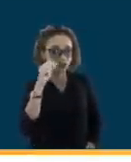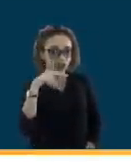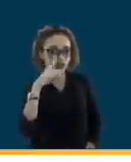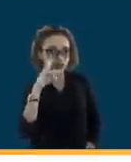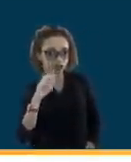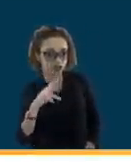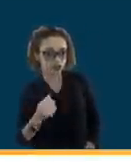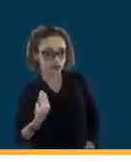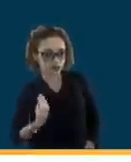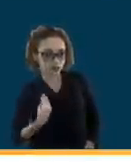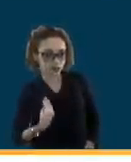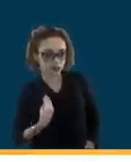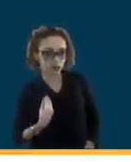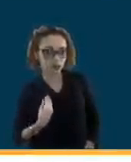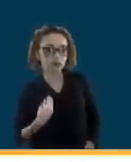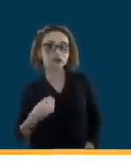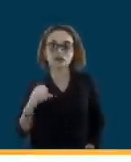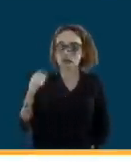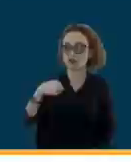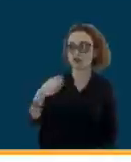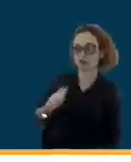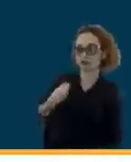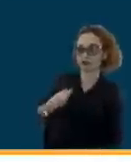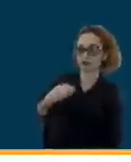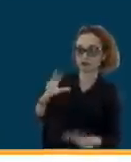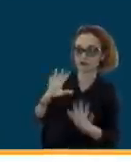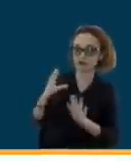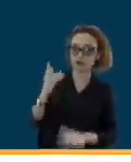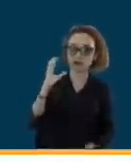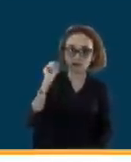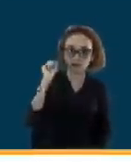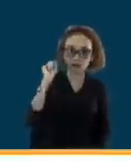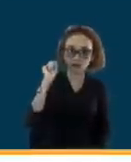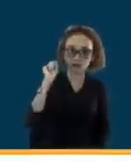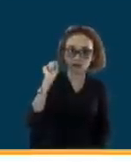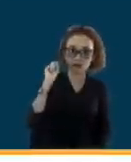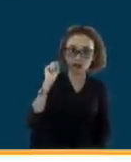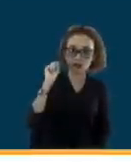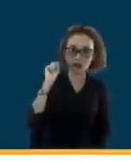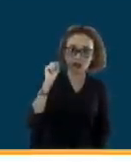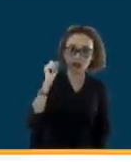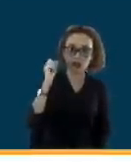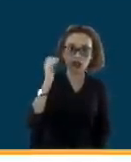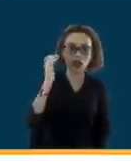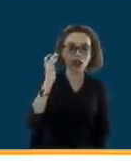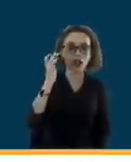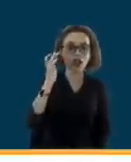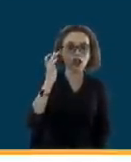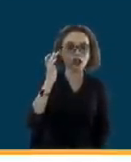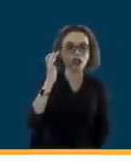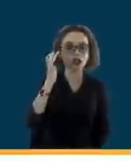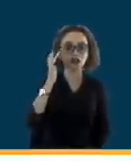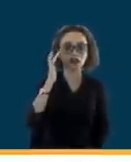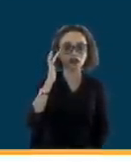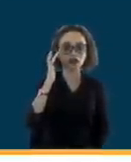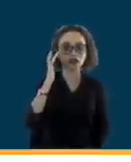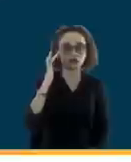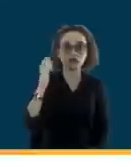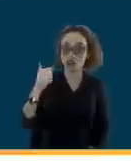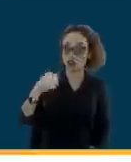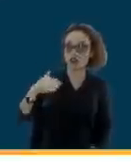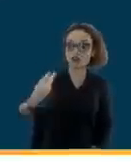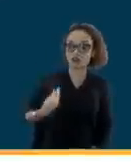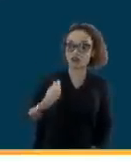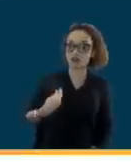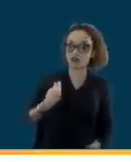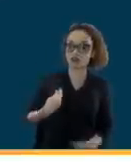aqui. Não, eu estou aqui. Vocês estão me ouvindo? Infelizmente, acho que a gente está sem a conexão da Jandira. Não, eu estou aqui. Vocês não